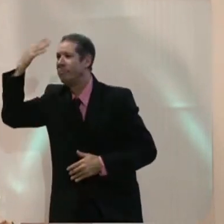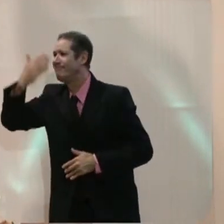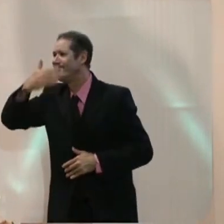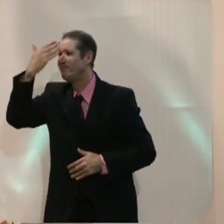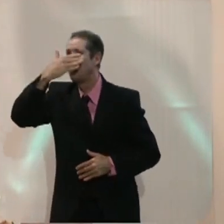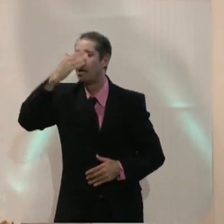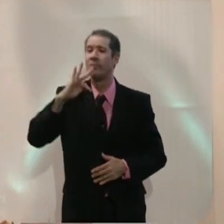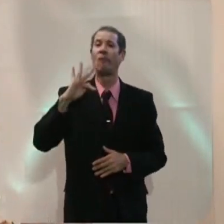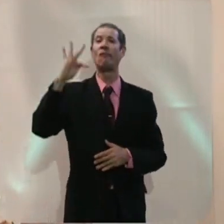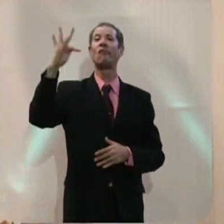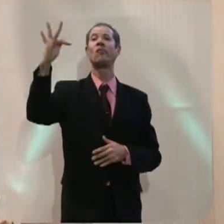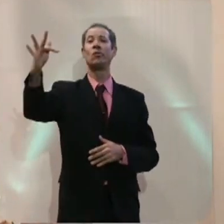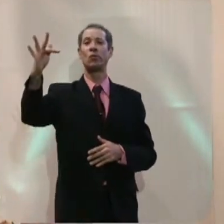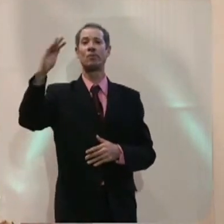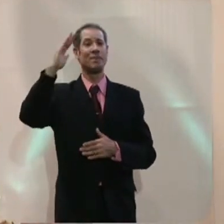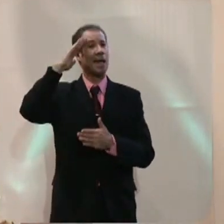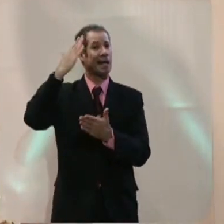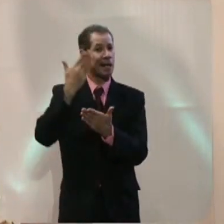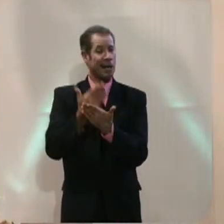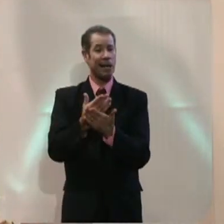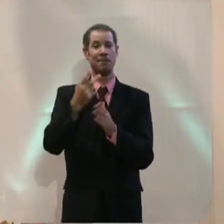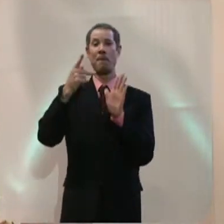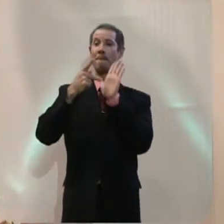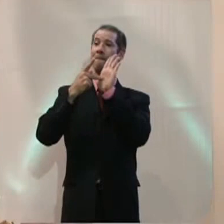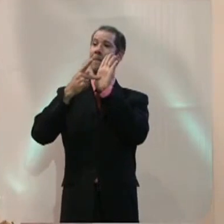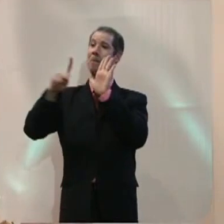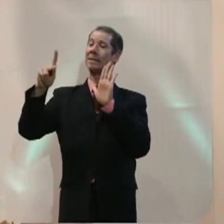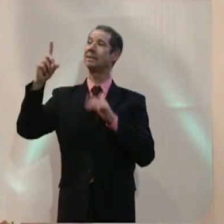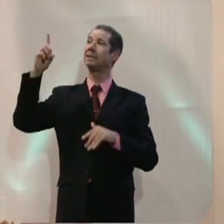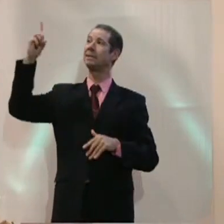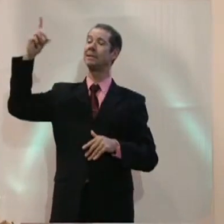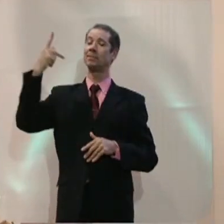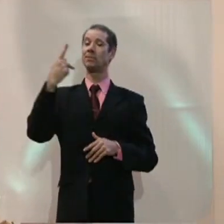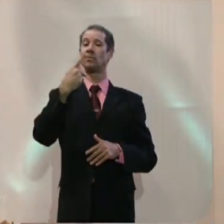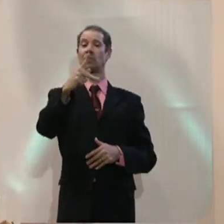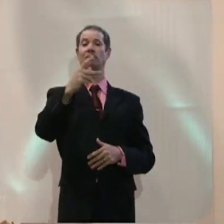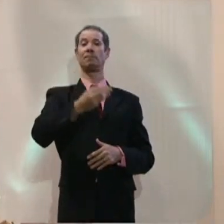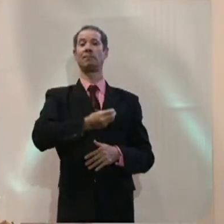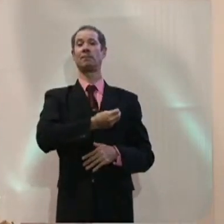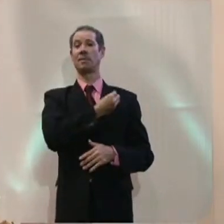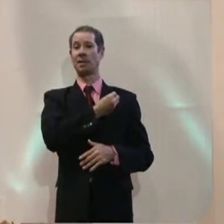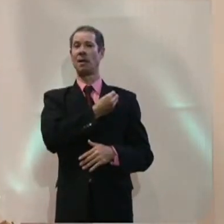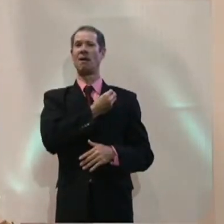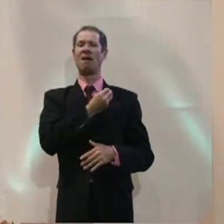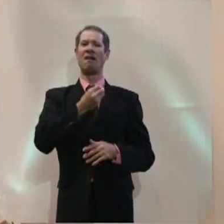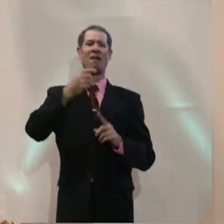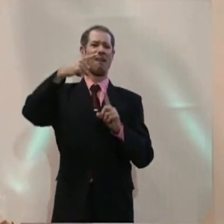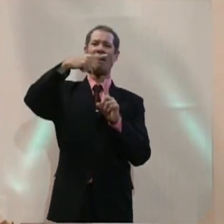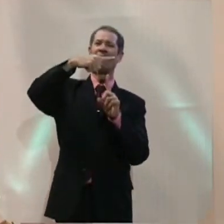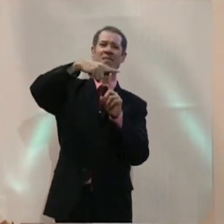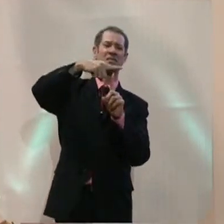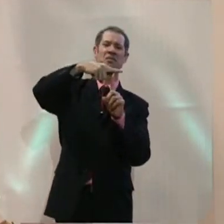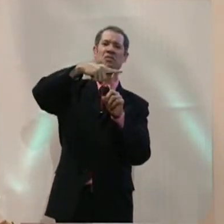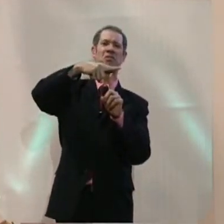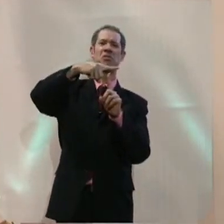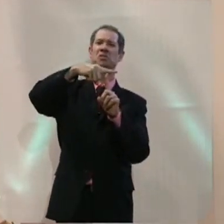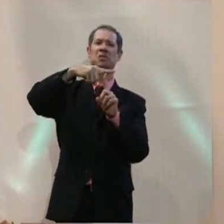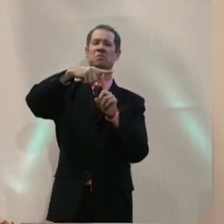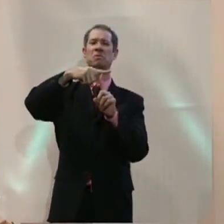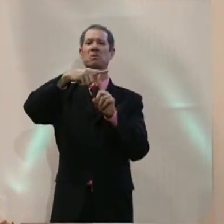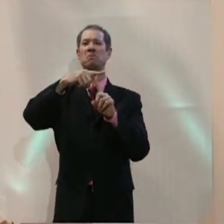futuro, porque crê nas promessas de Deus para a sua vida. Que tipo de gente é você?